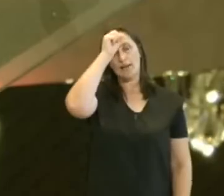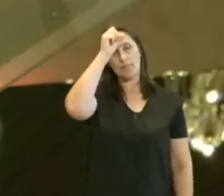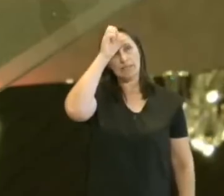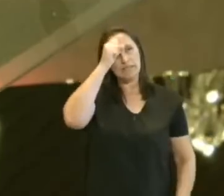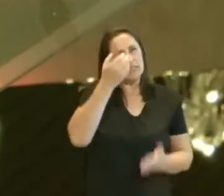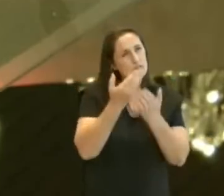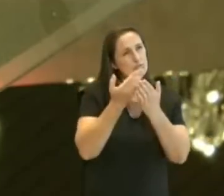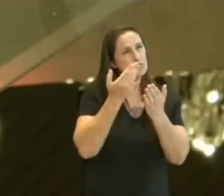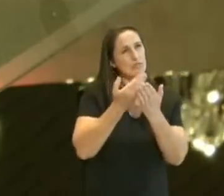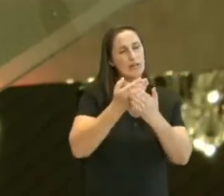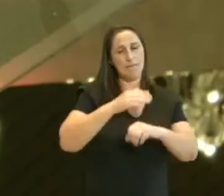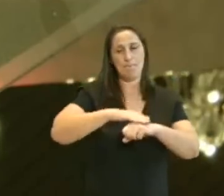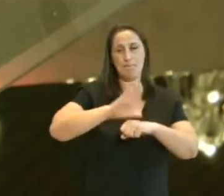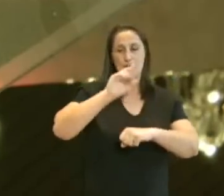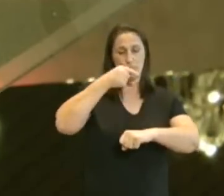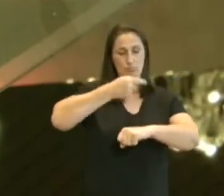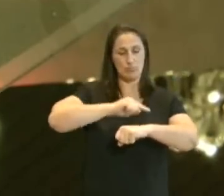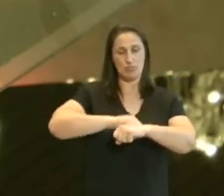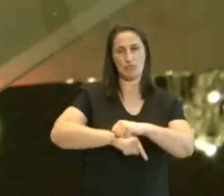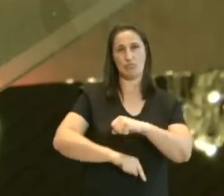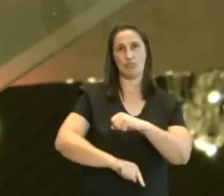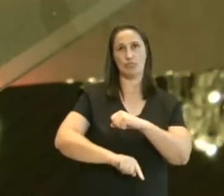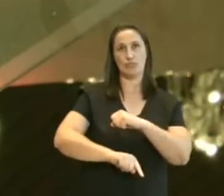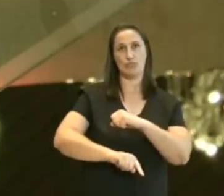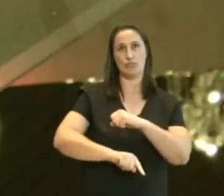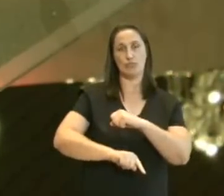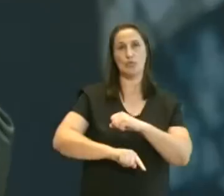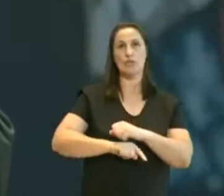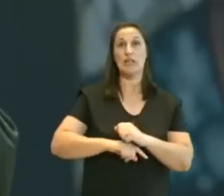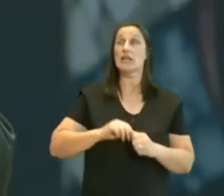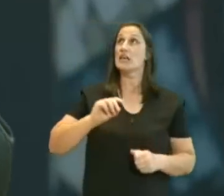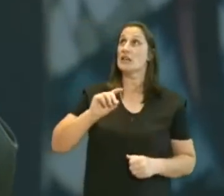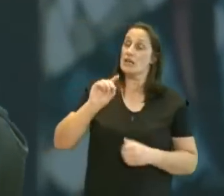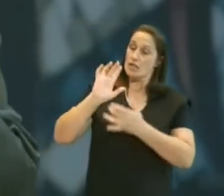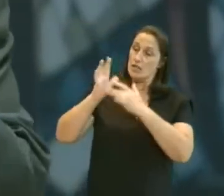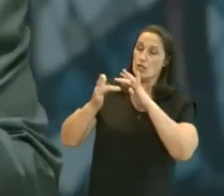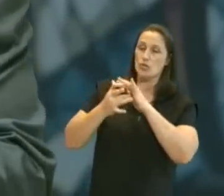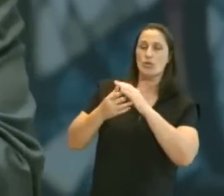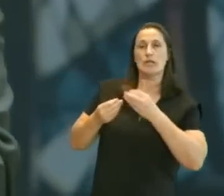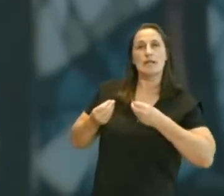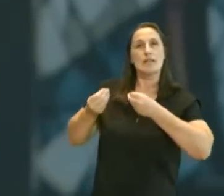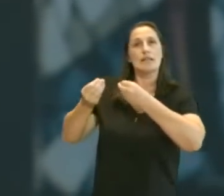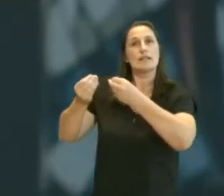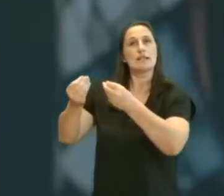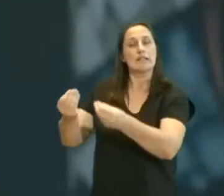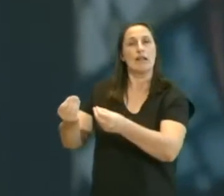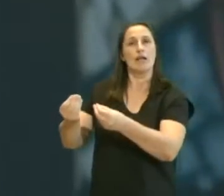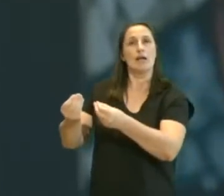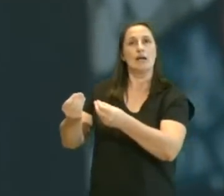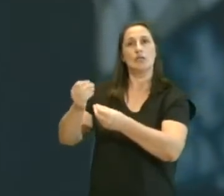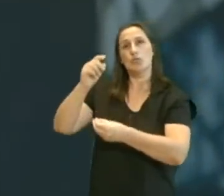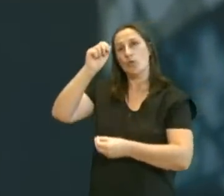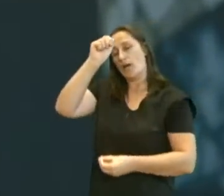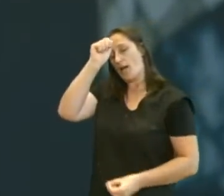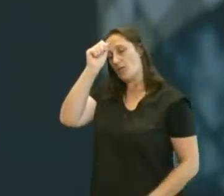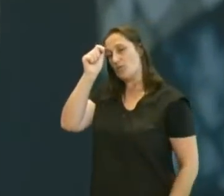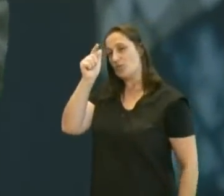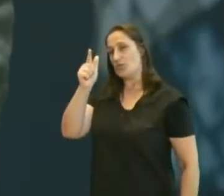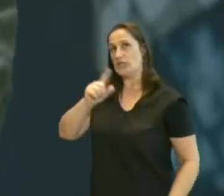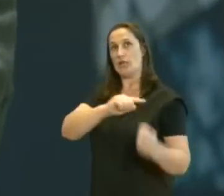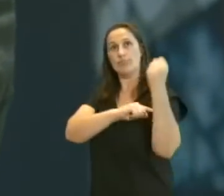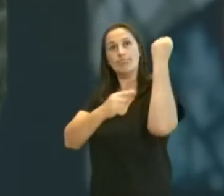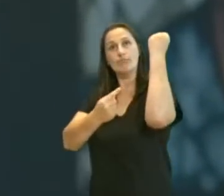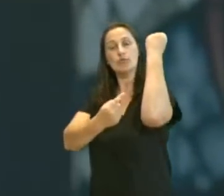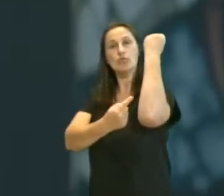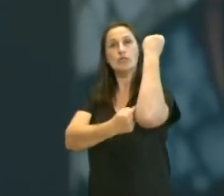estudar um pouquinho sobre esses homens, Jesus tinha dado a eles autoridade sobre